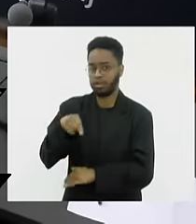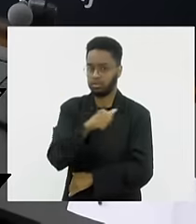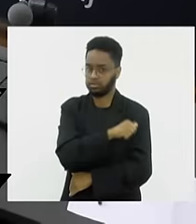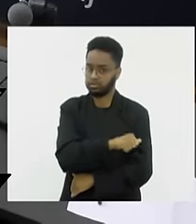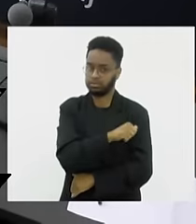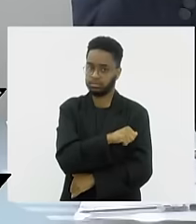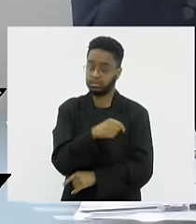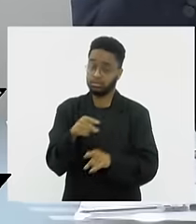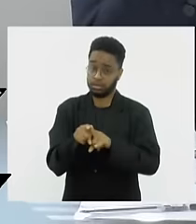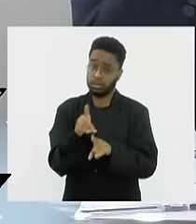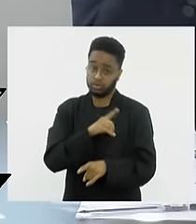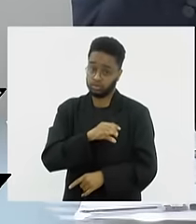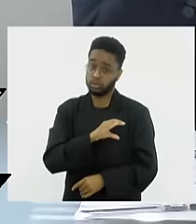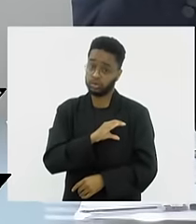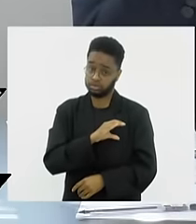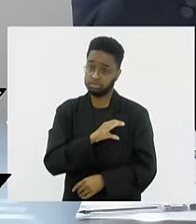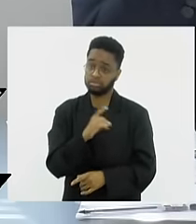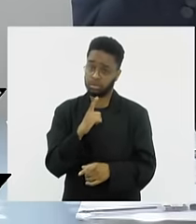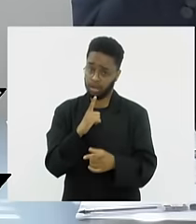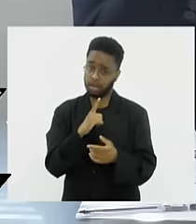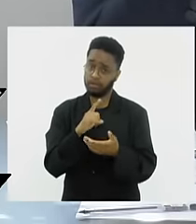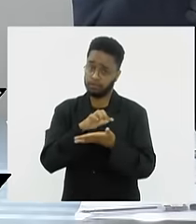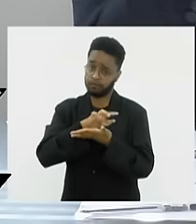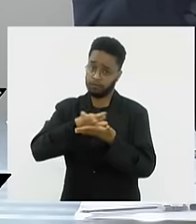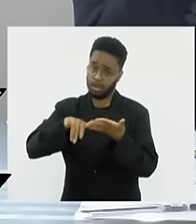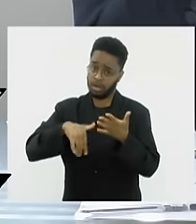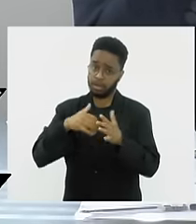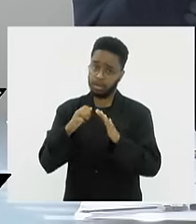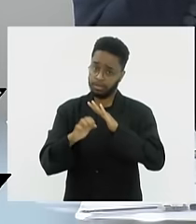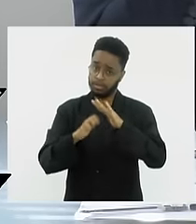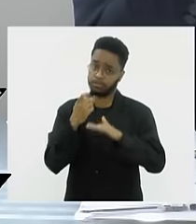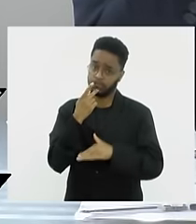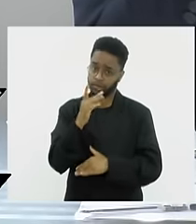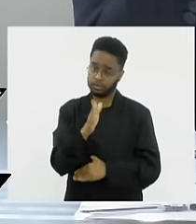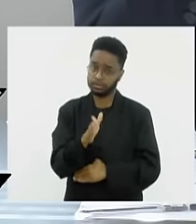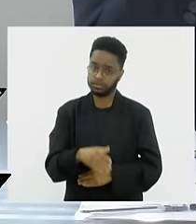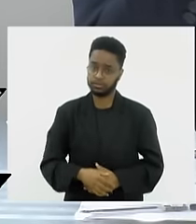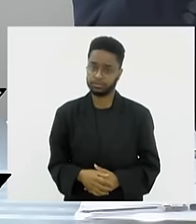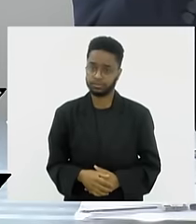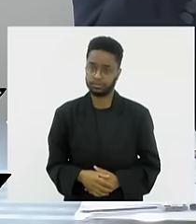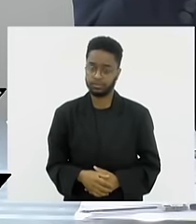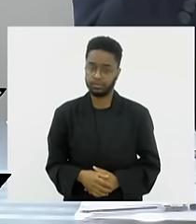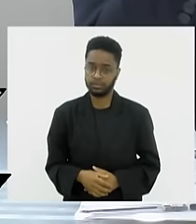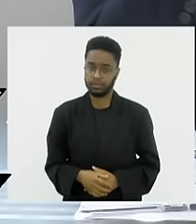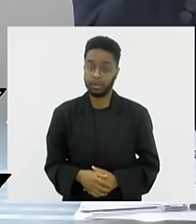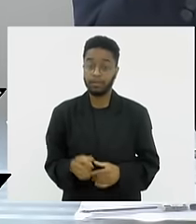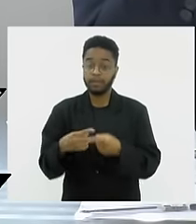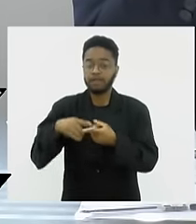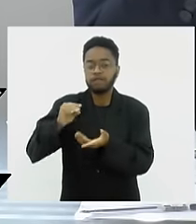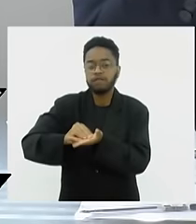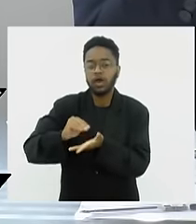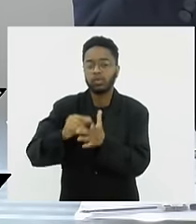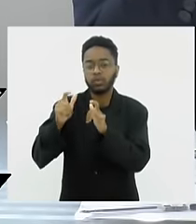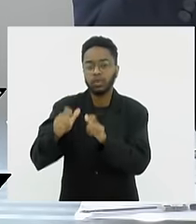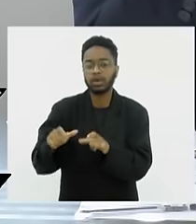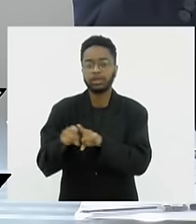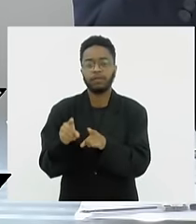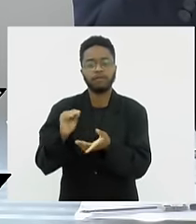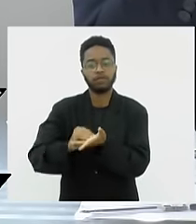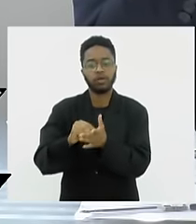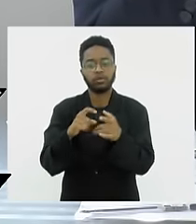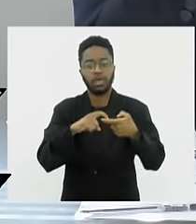Em Caxias mesmo. Caxias é e as demais empresas que foram citadas aqui pelo deputado Marcelo Dino. Vai faltar espaço e vai faltar